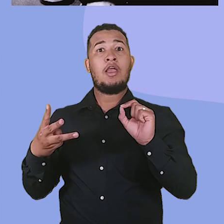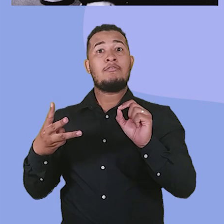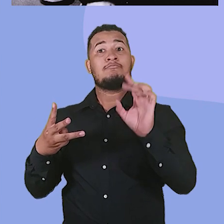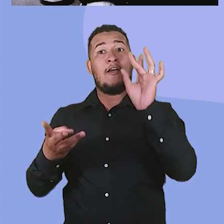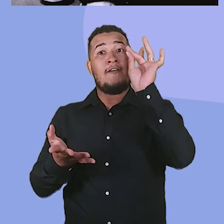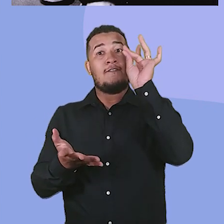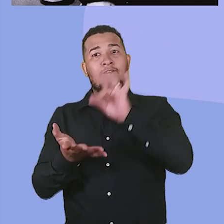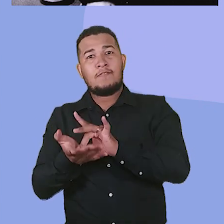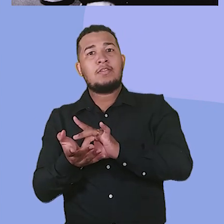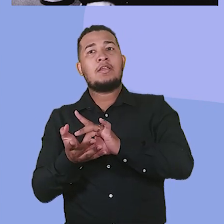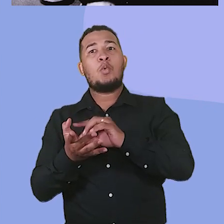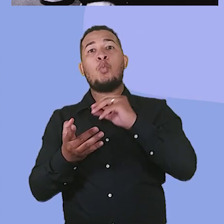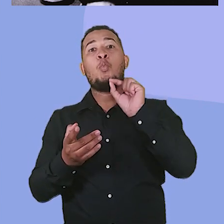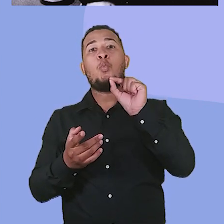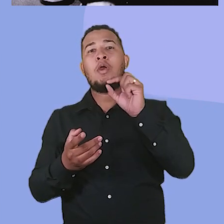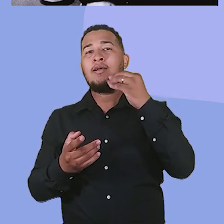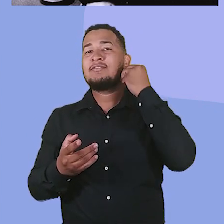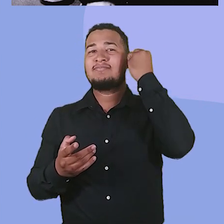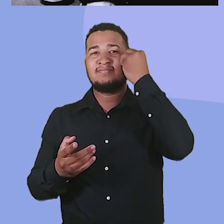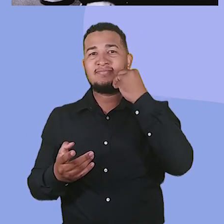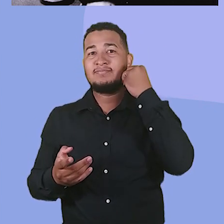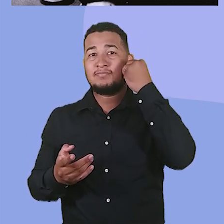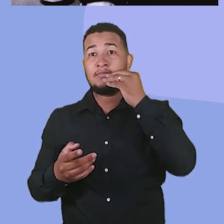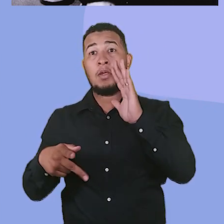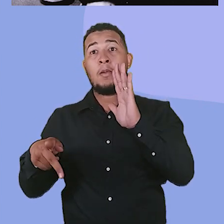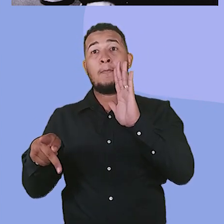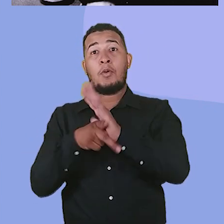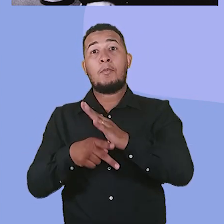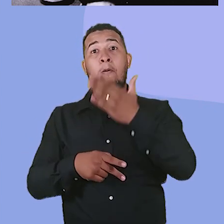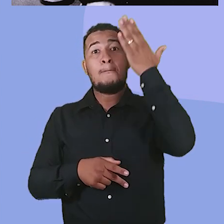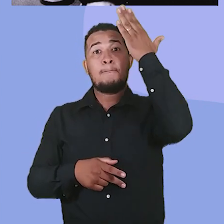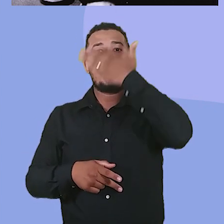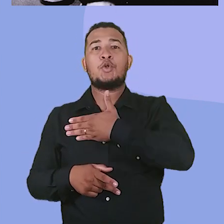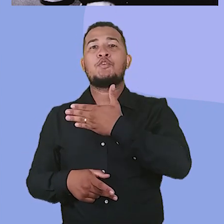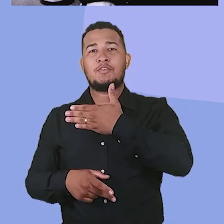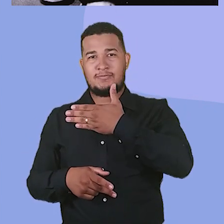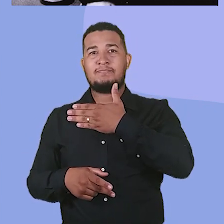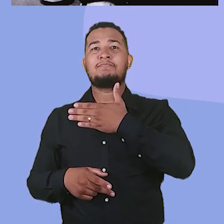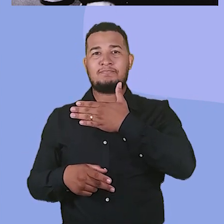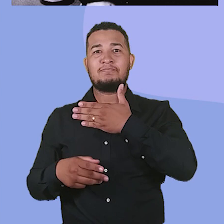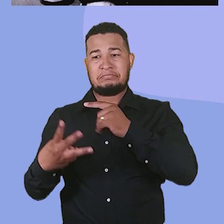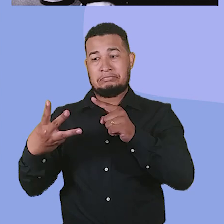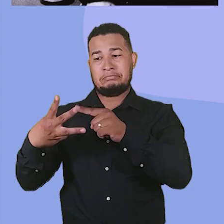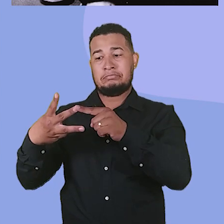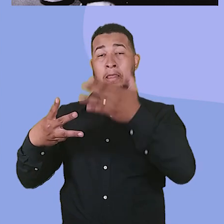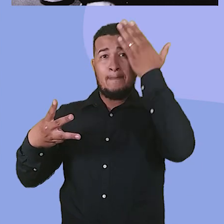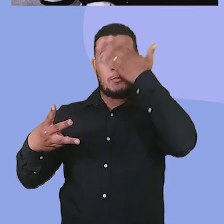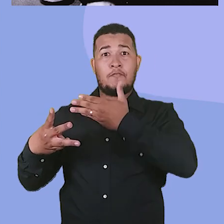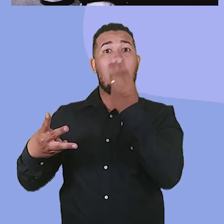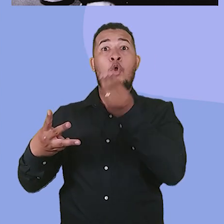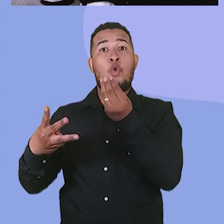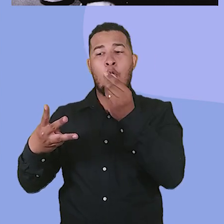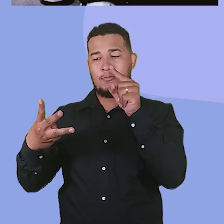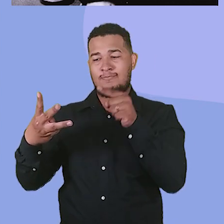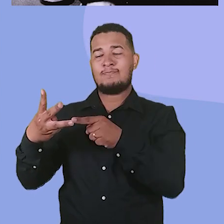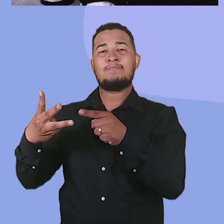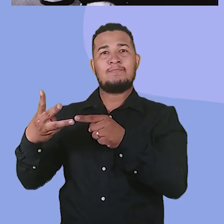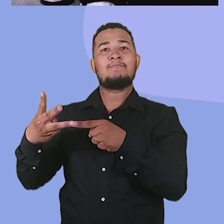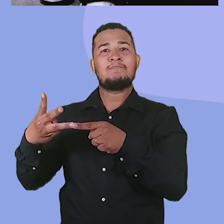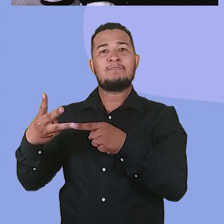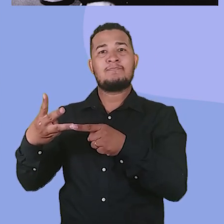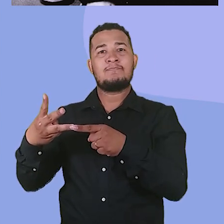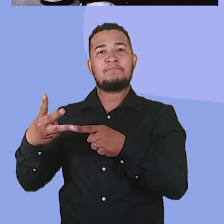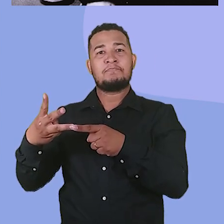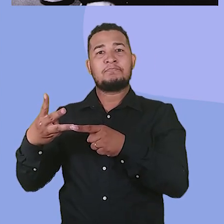a realização de experiência para comprovar a hipótese, né? Então, a terceira etapa tenta comprovar a